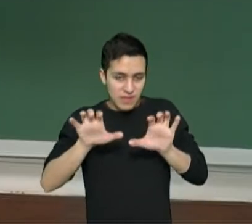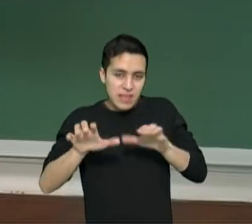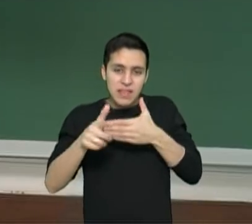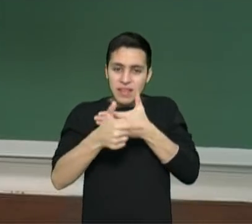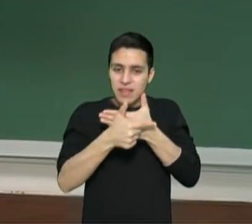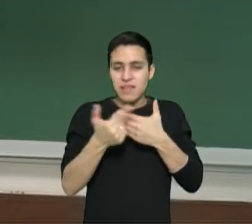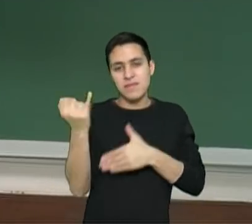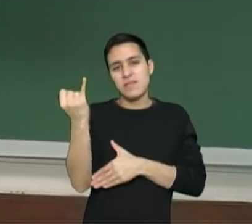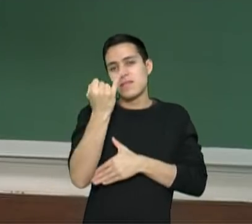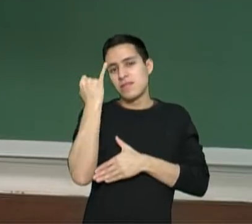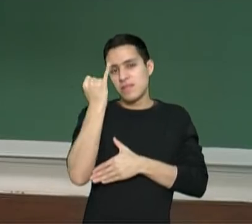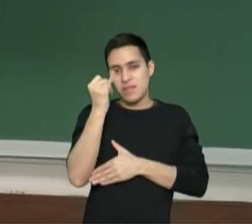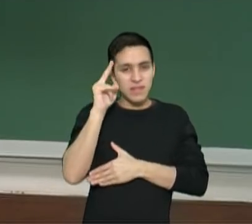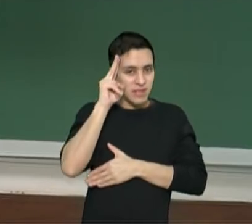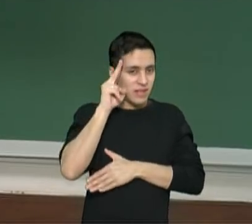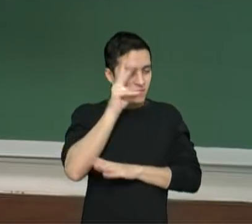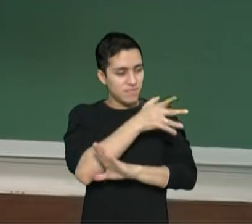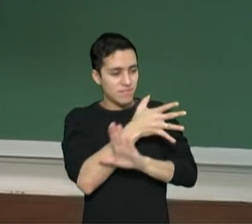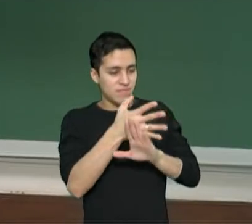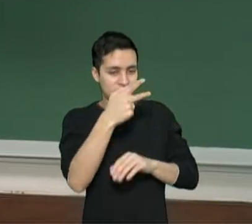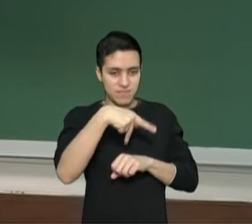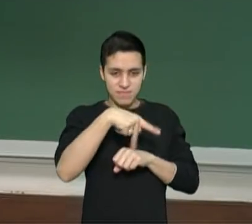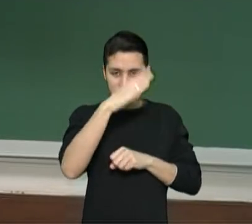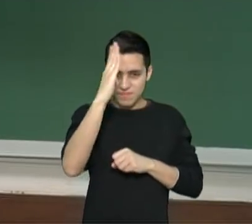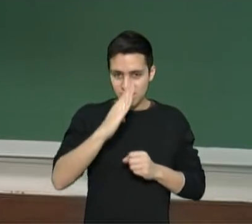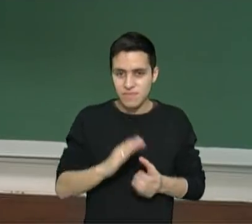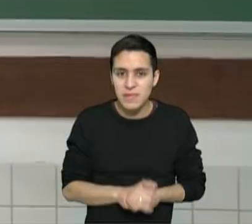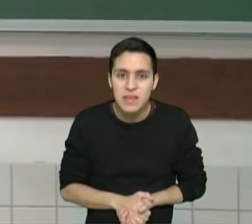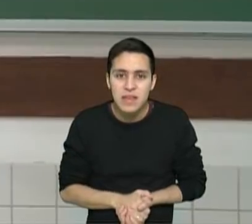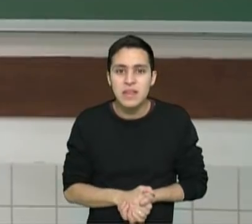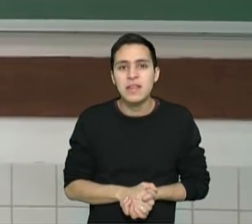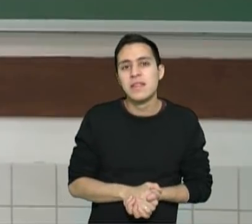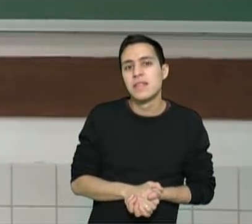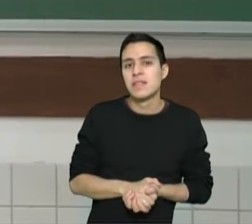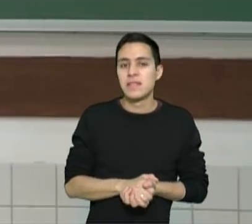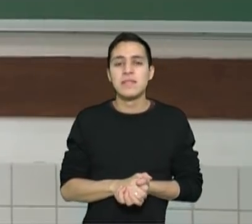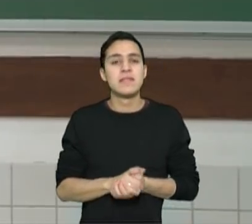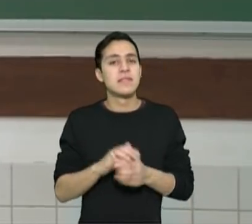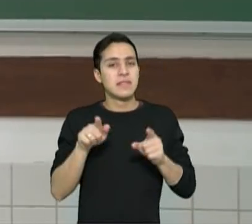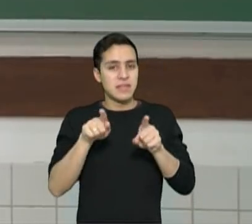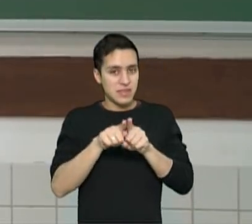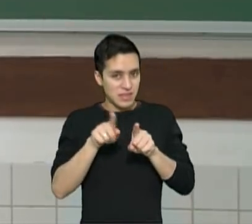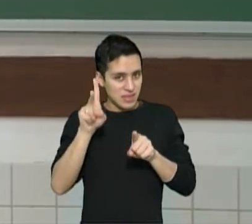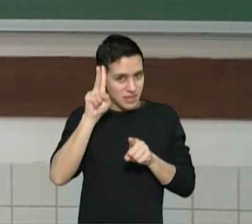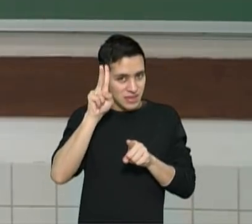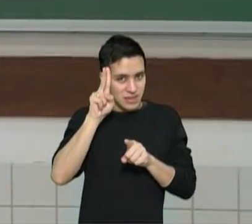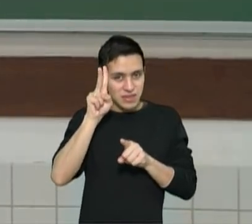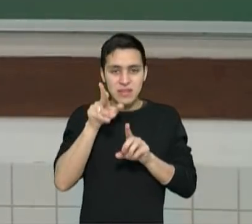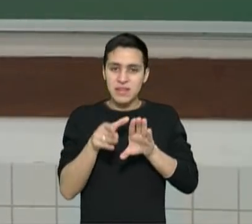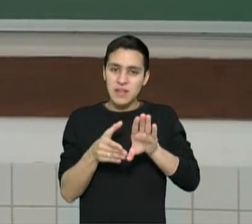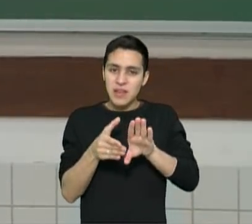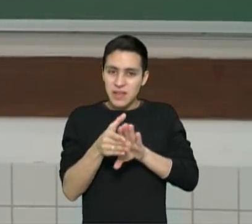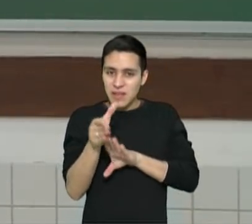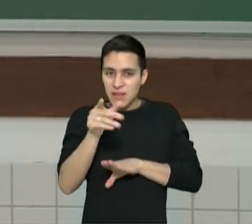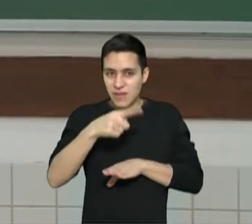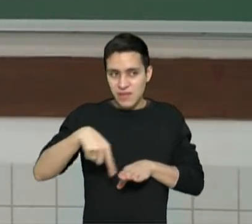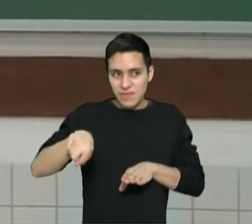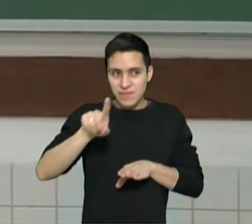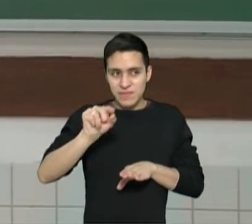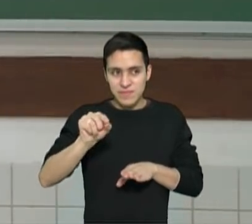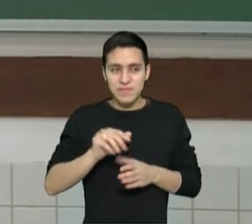papel fundamental para a história do nosso país. E lembrando, né? Temos alguns recadinhos aqui,